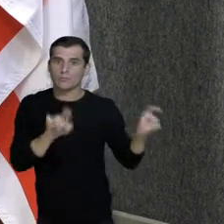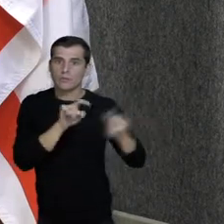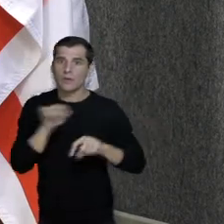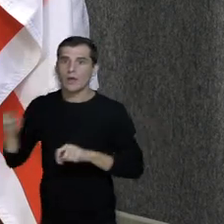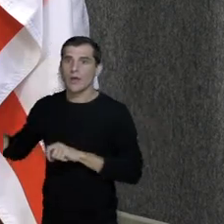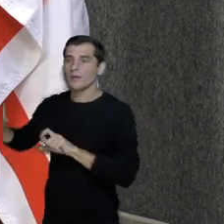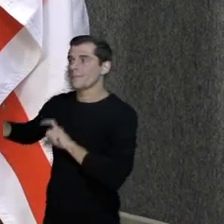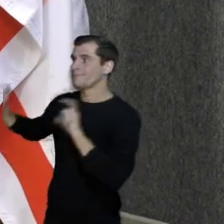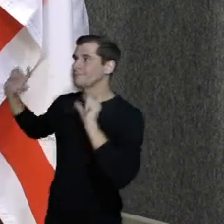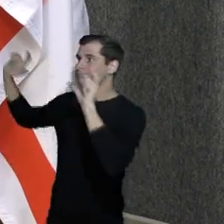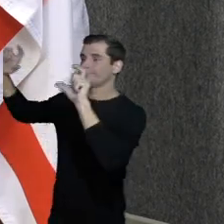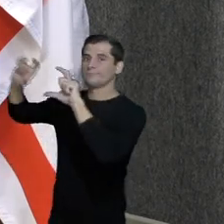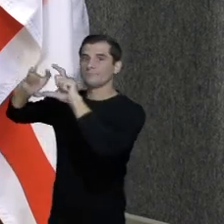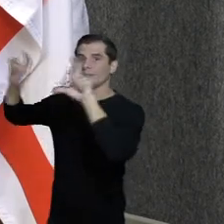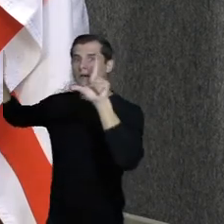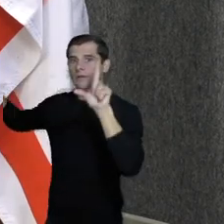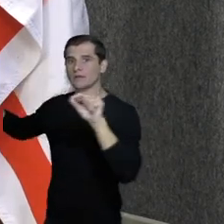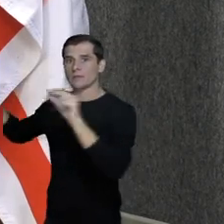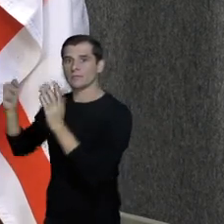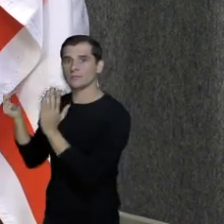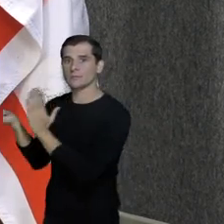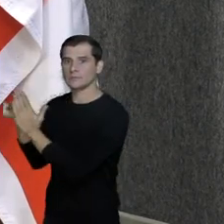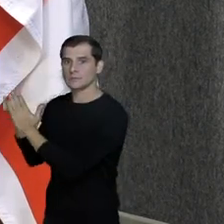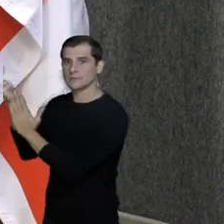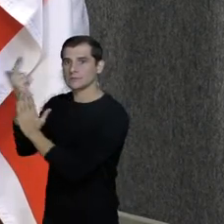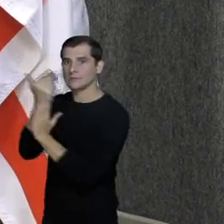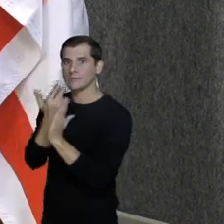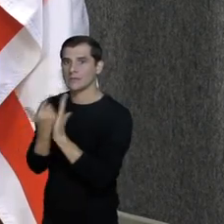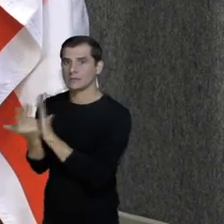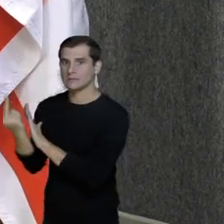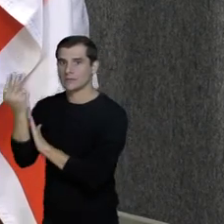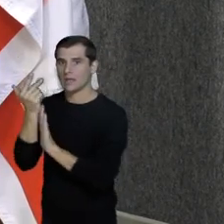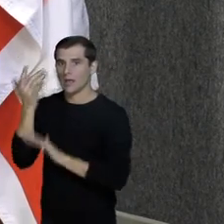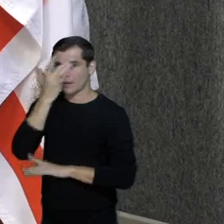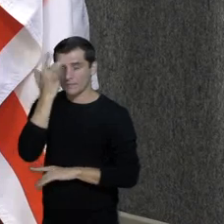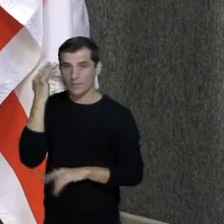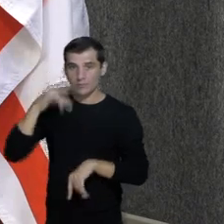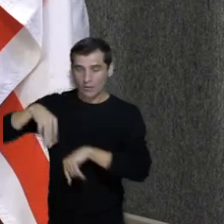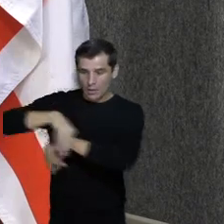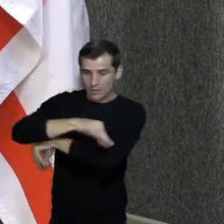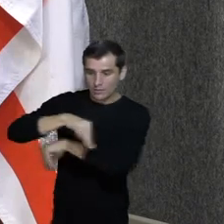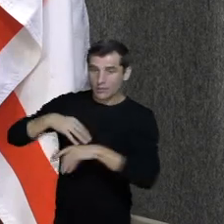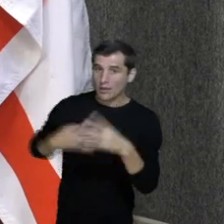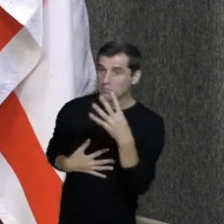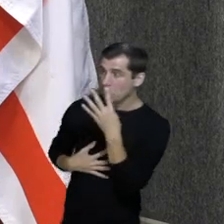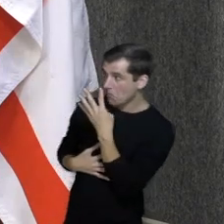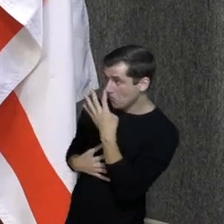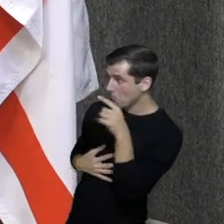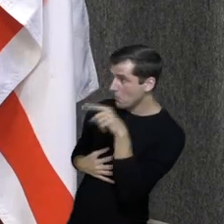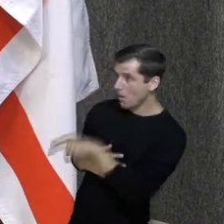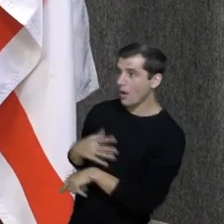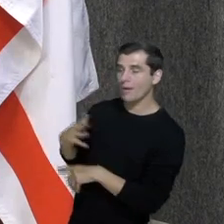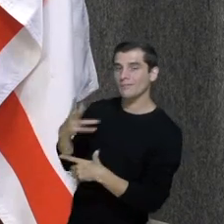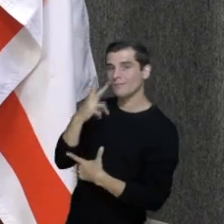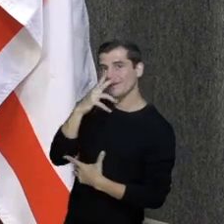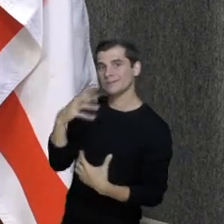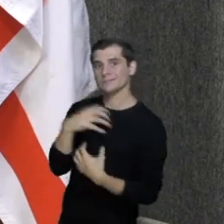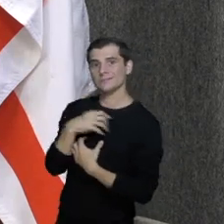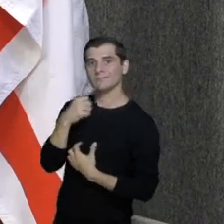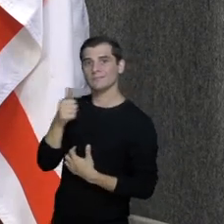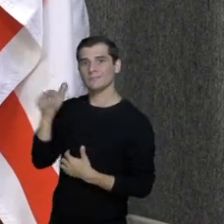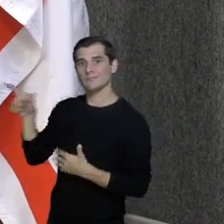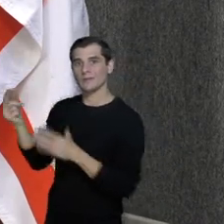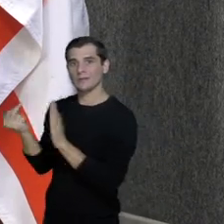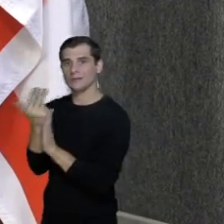e esse cartaz agradou bastante aqui as nossa sociedade os arquitetos E por incrível que pareça eu comecei a receber